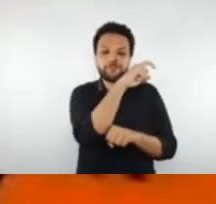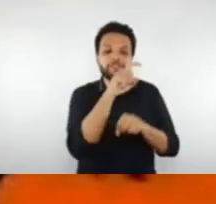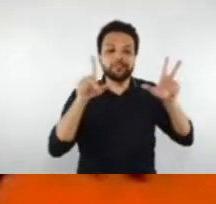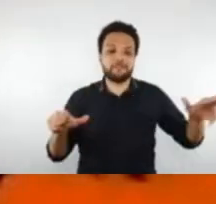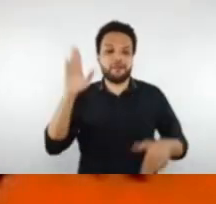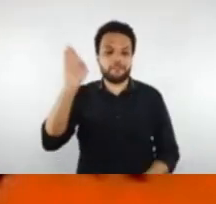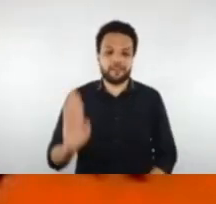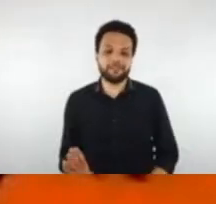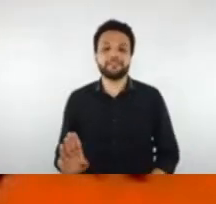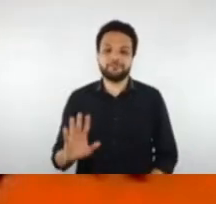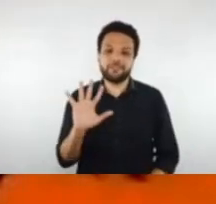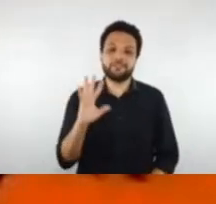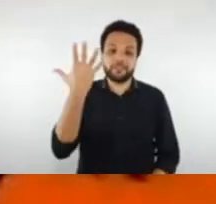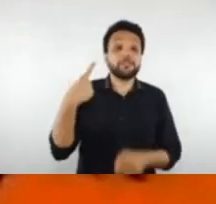tem